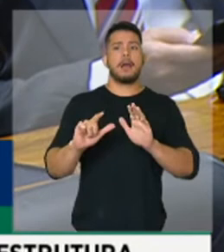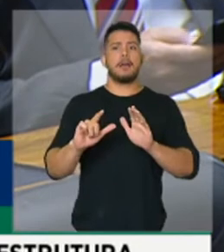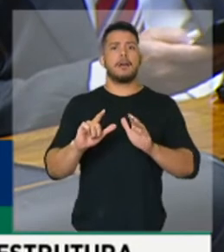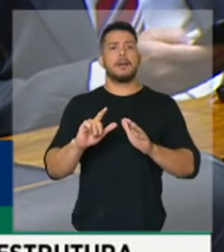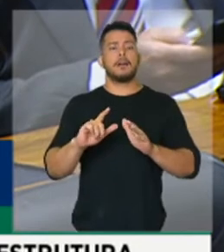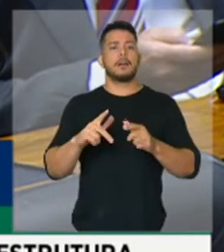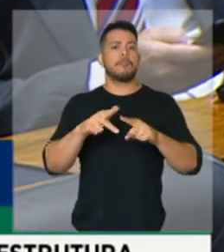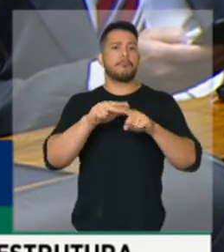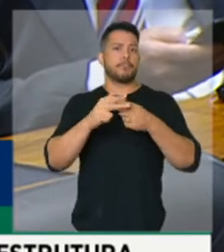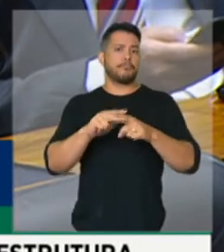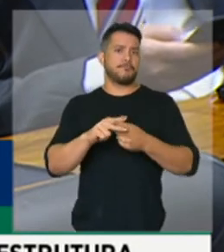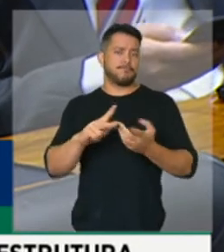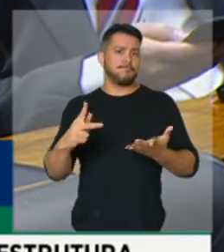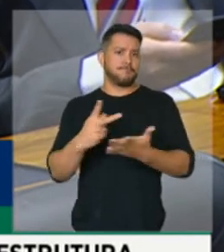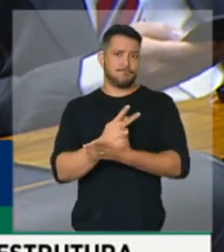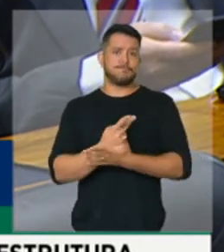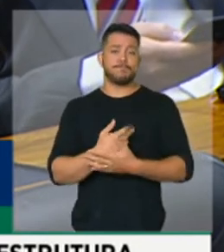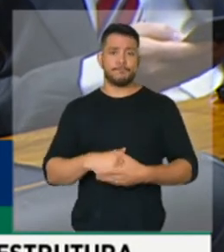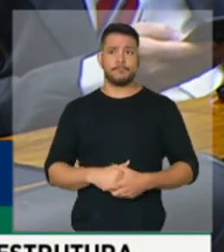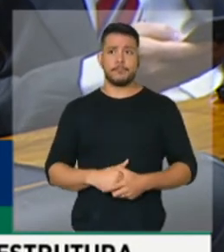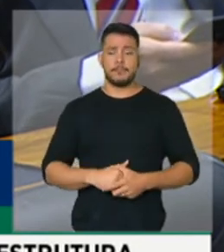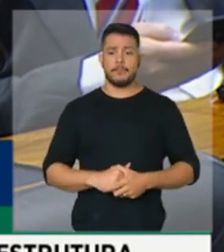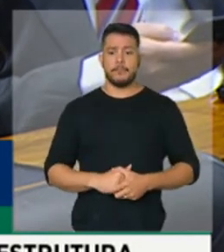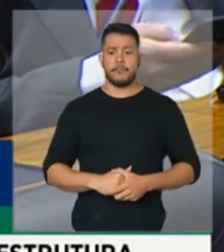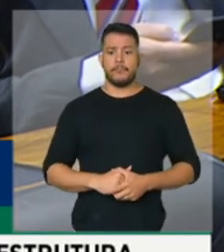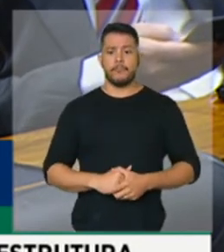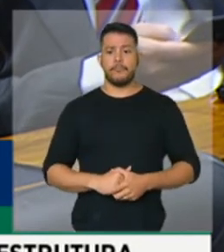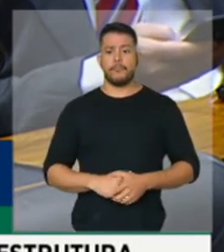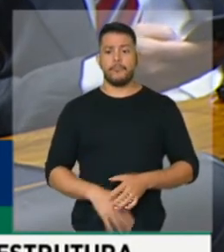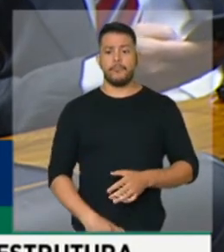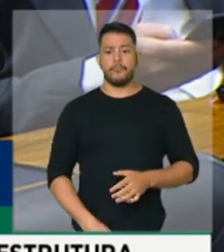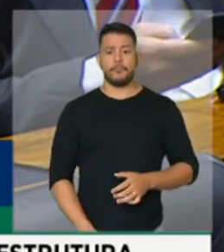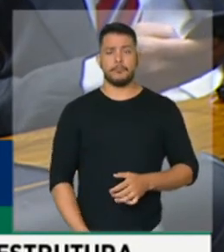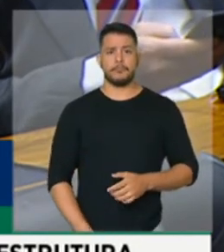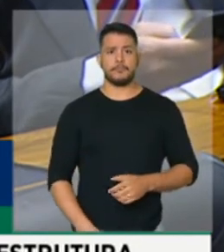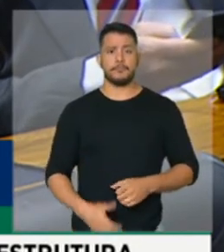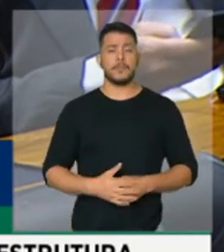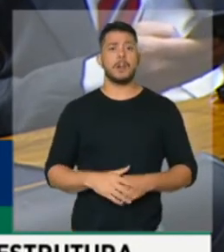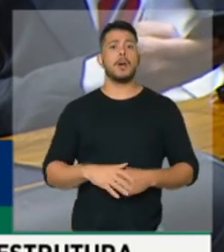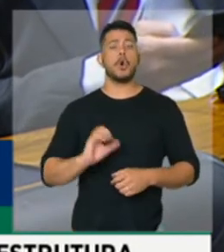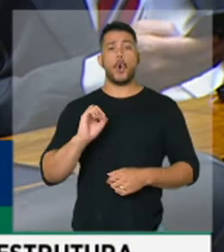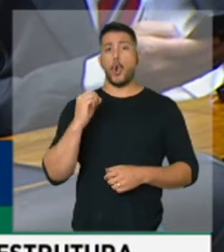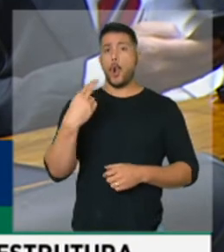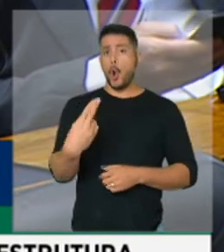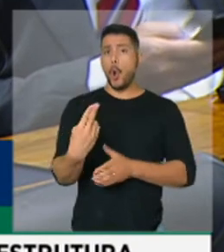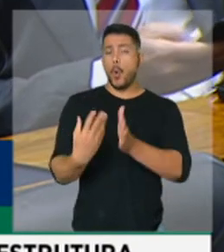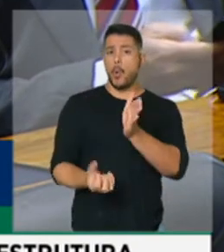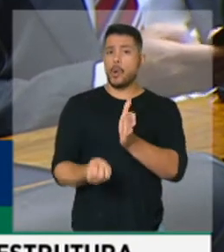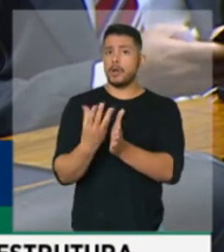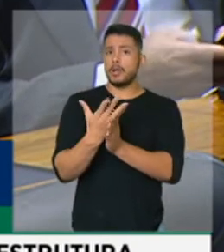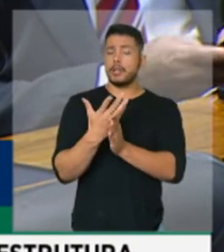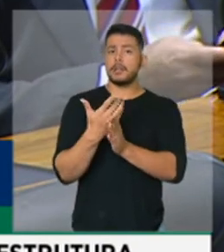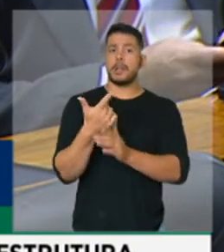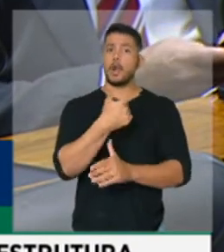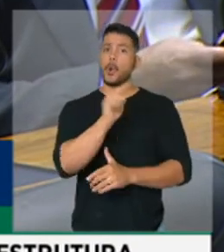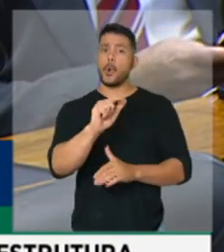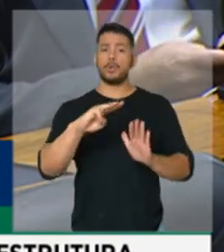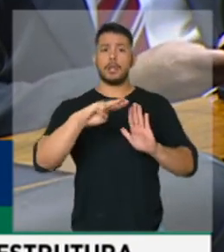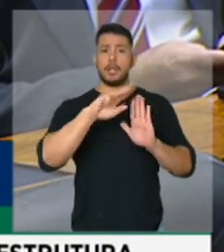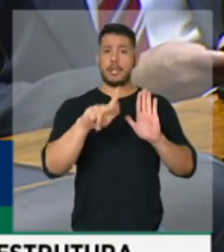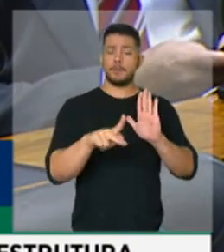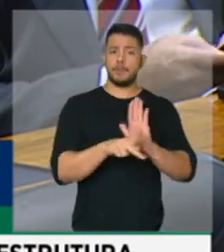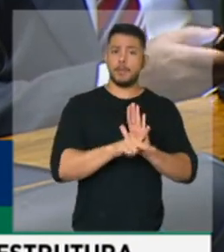como insuficientes ou não adequados. Veto, edição de outra MP para alterar a lei oriunda